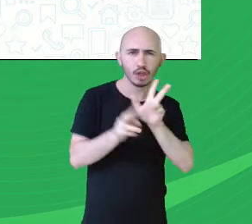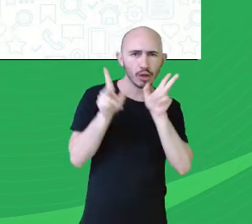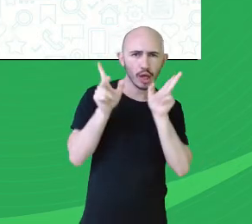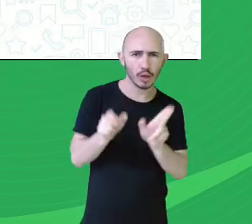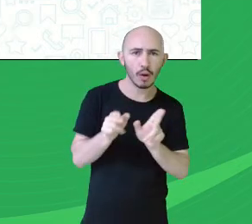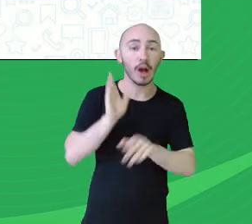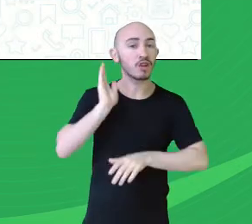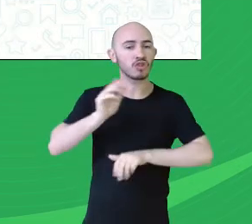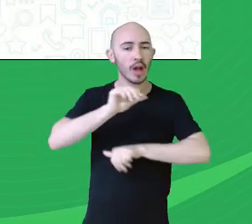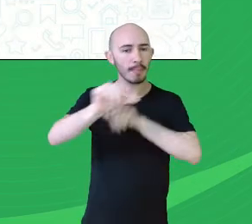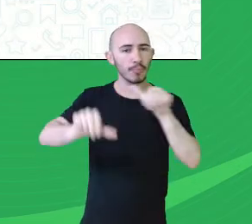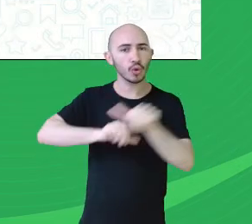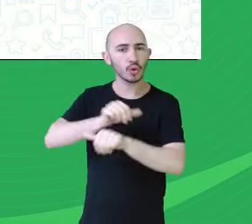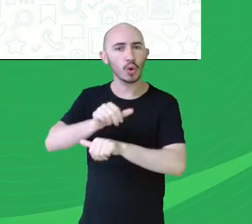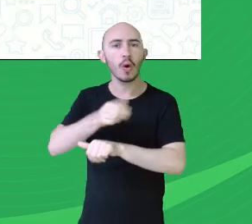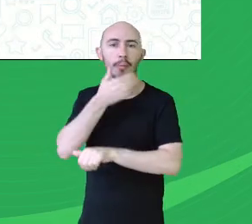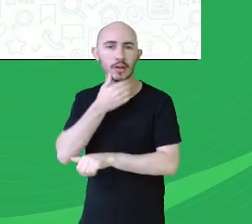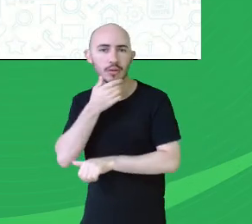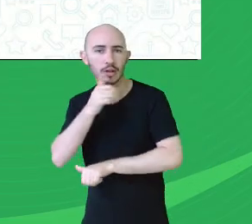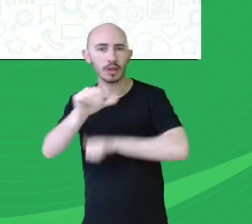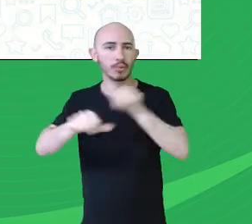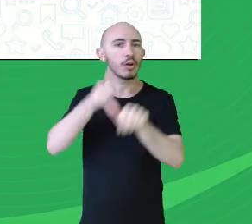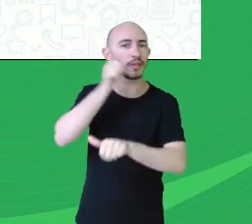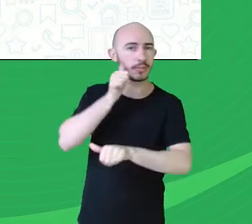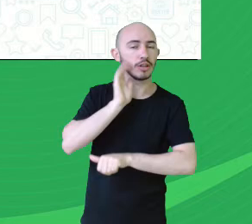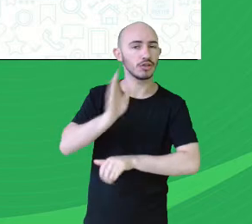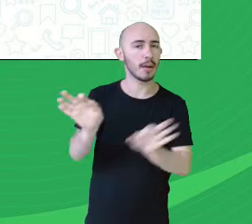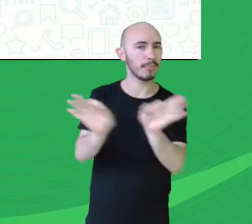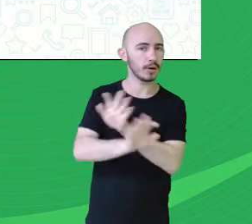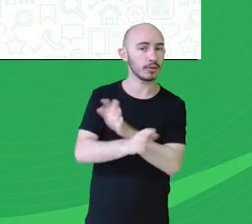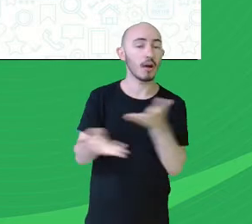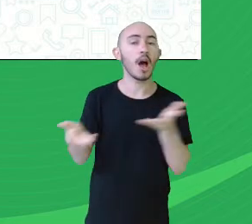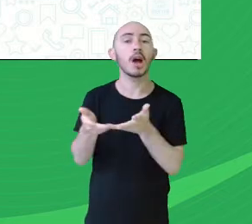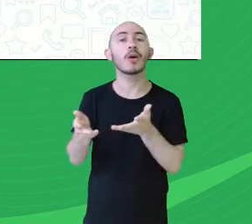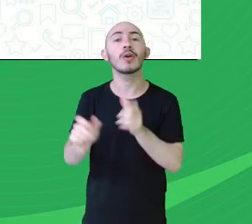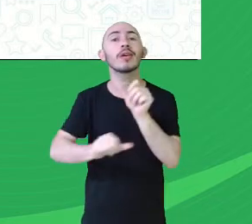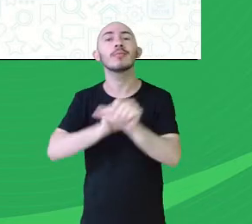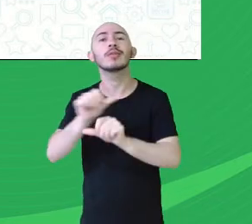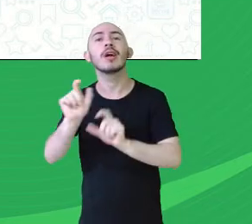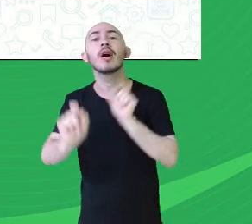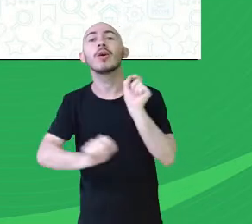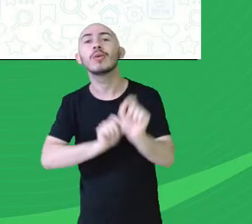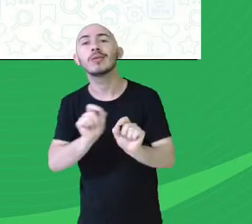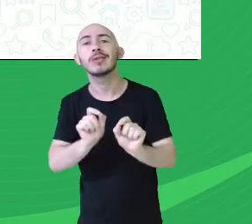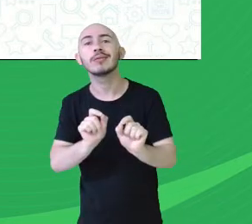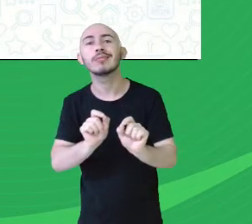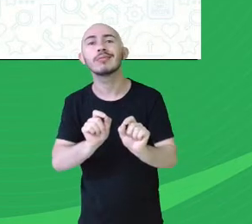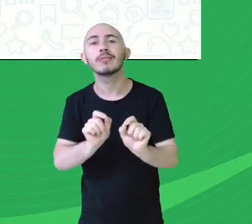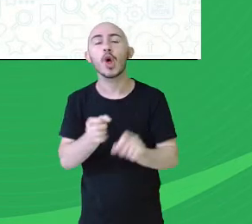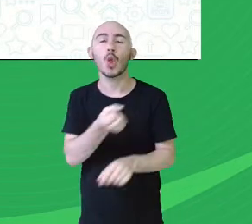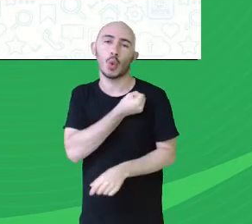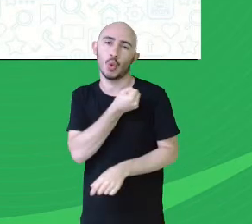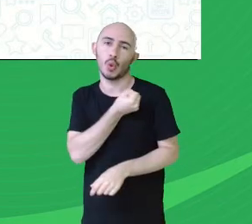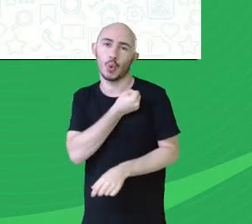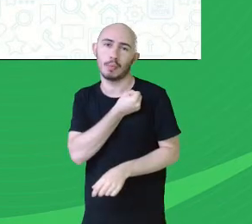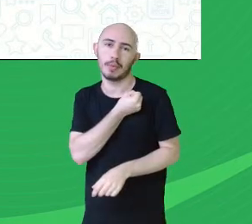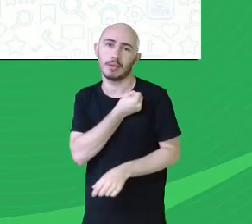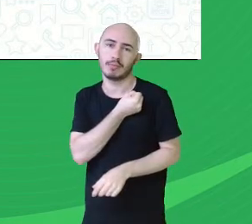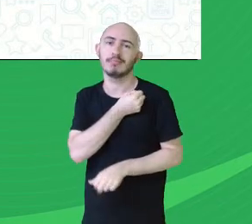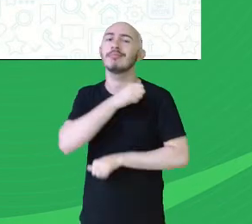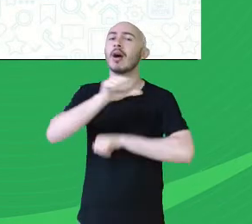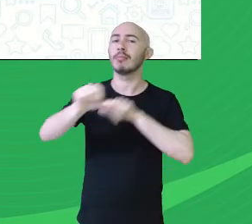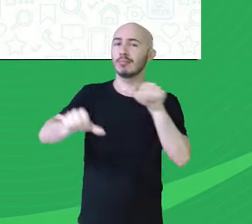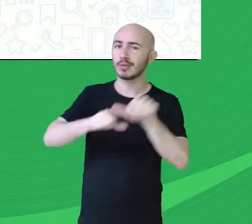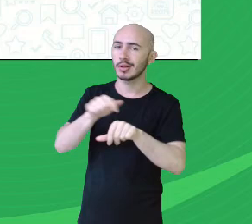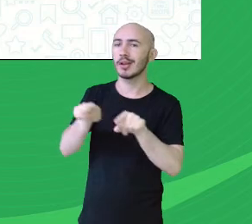a alteração do gênero, do masculino para o feminino, nós agora vamos alterar para o número, para o